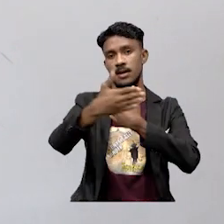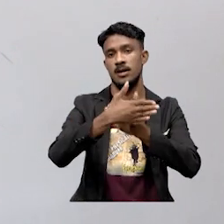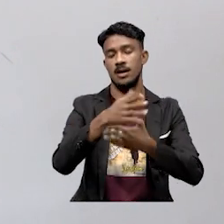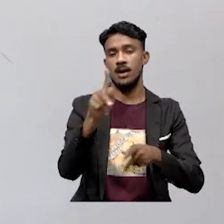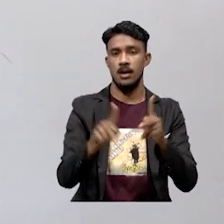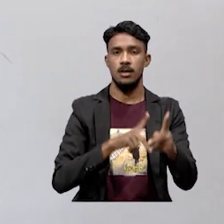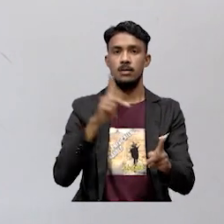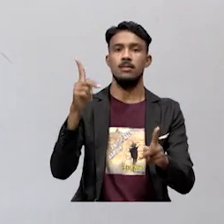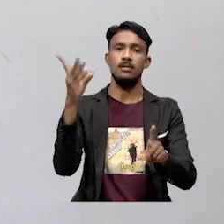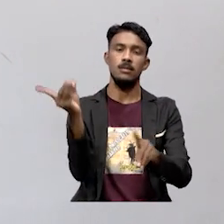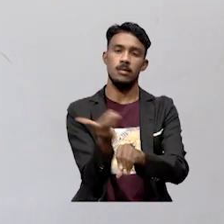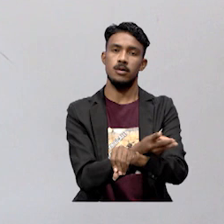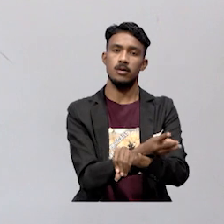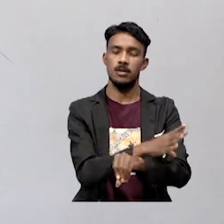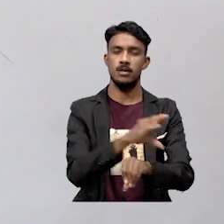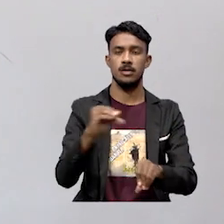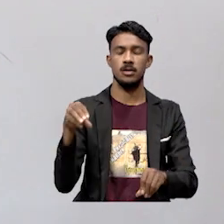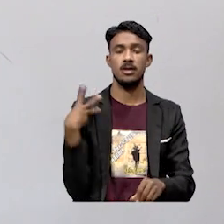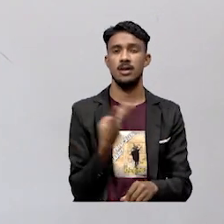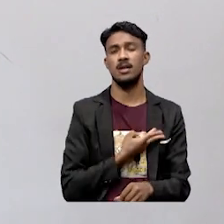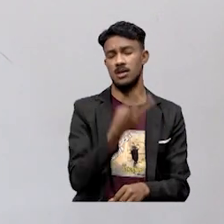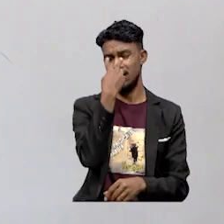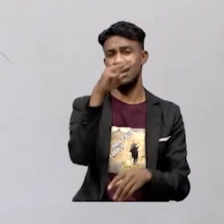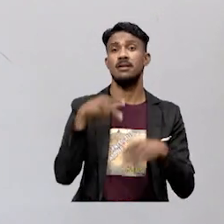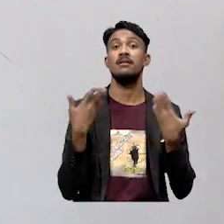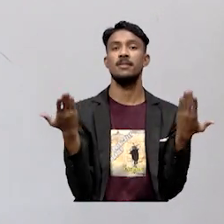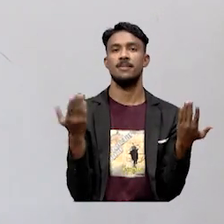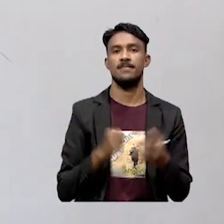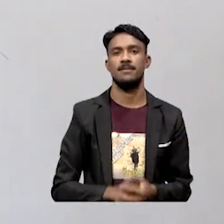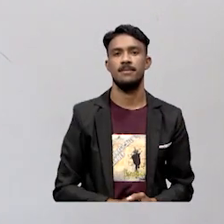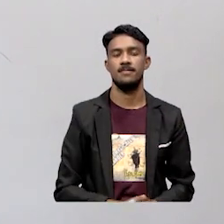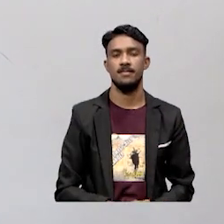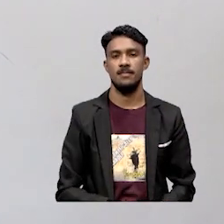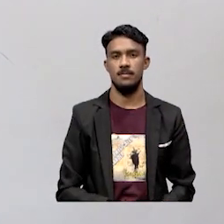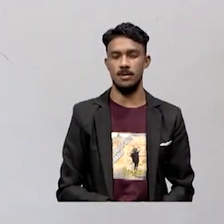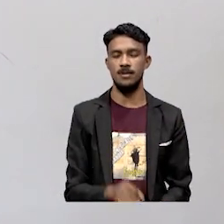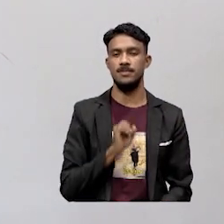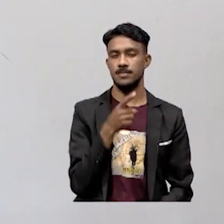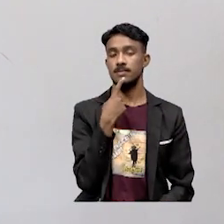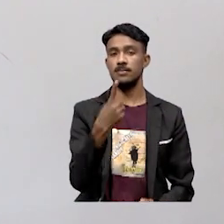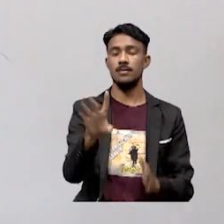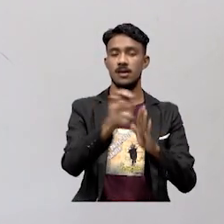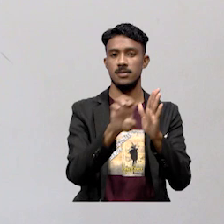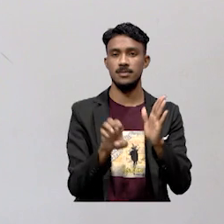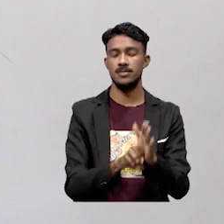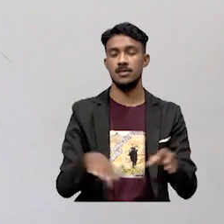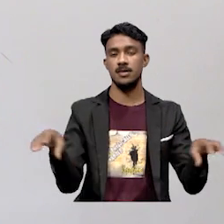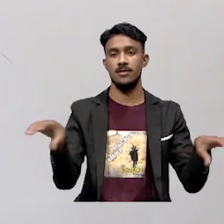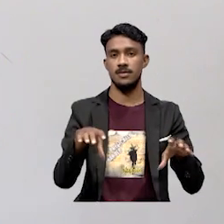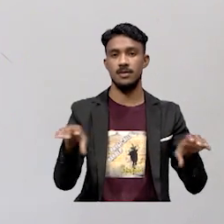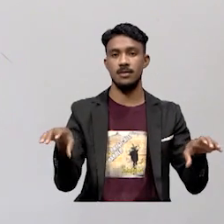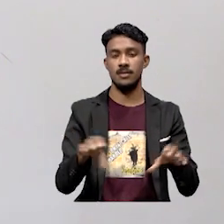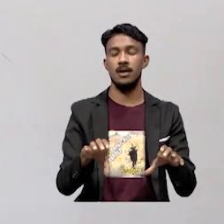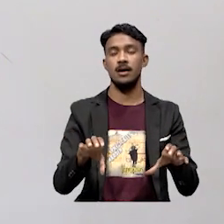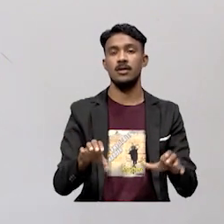fari a boatro uma sala. Agora eta verifica ne be. Ne ma kaba haudia istaro ne funsau ne a